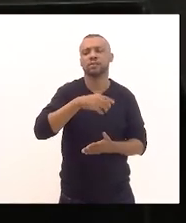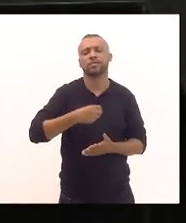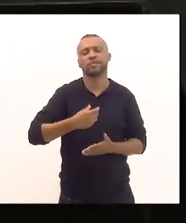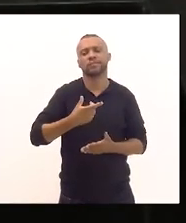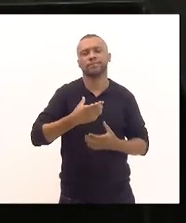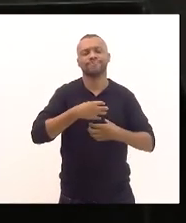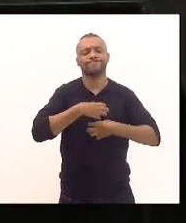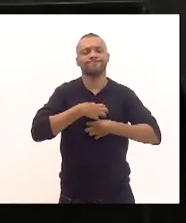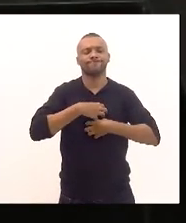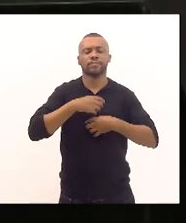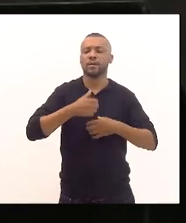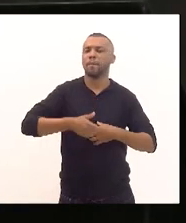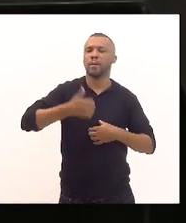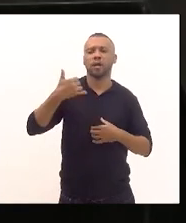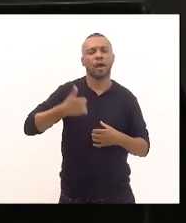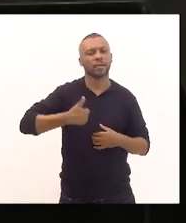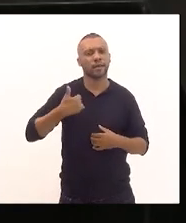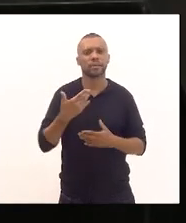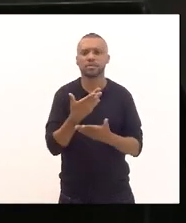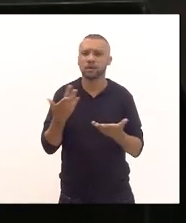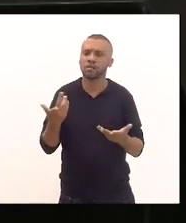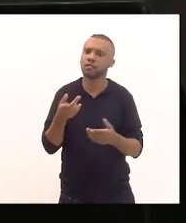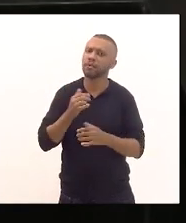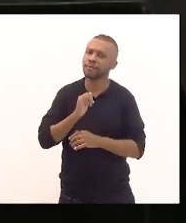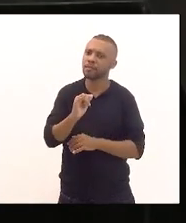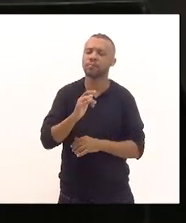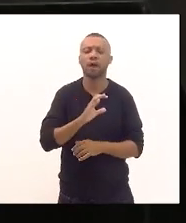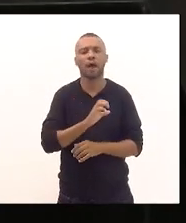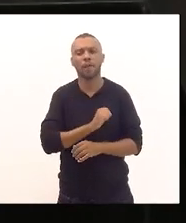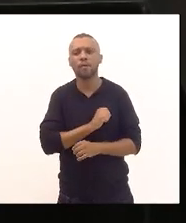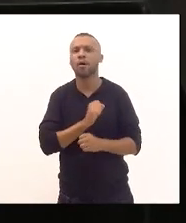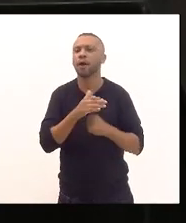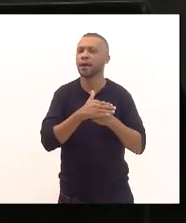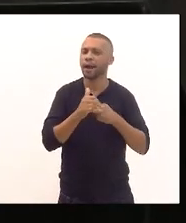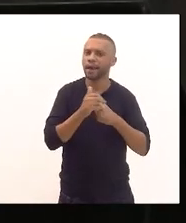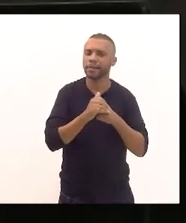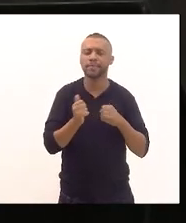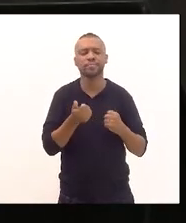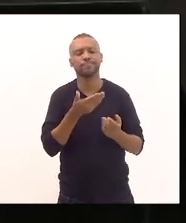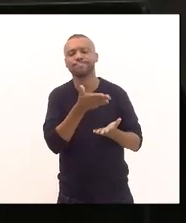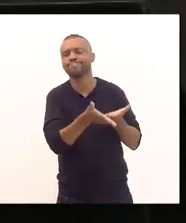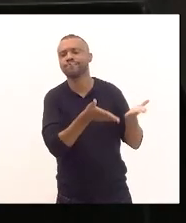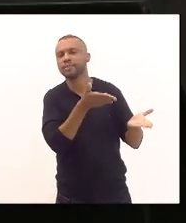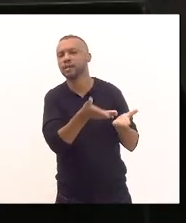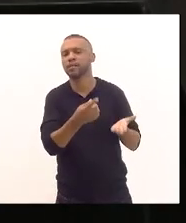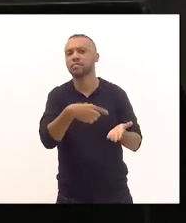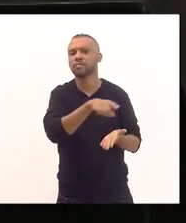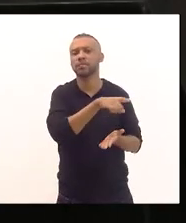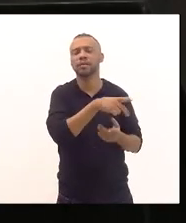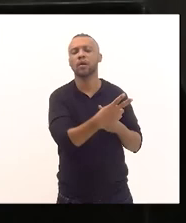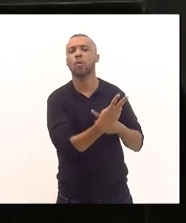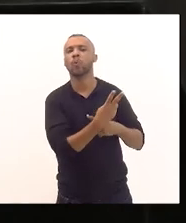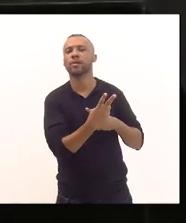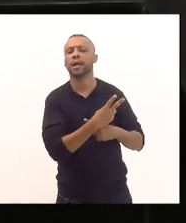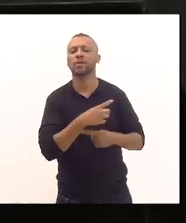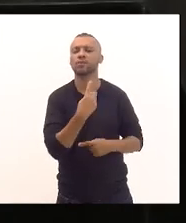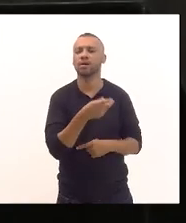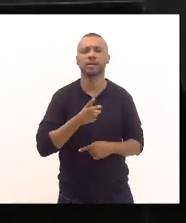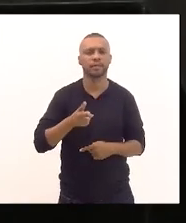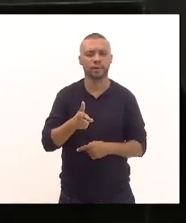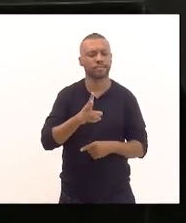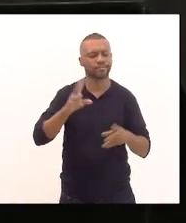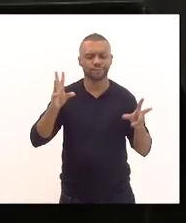sua melhor idade sejamos amorosos e carinhosos com aqueles que sempre cuidaram de nós eram